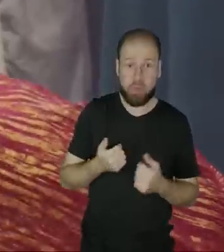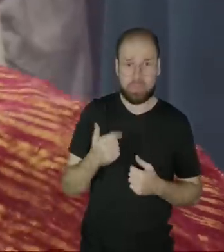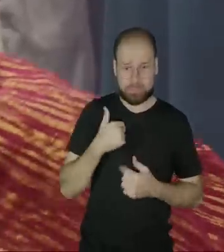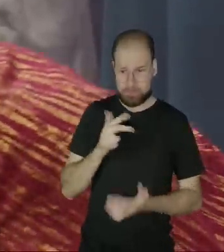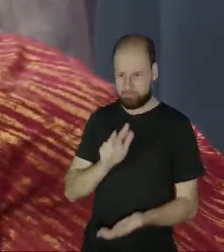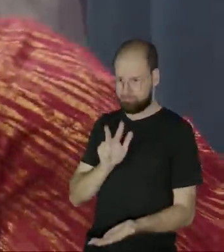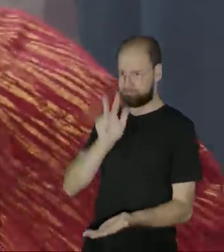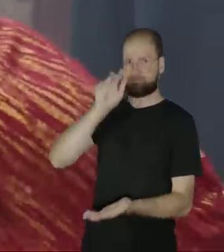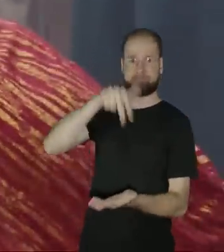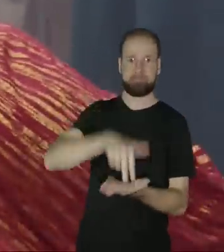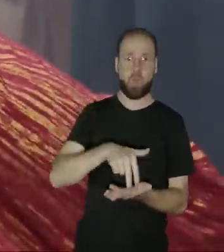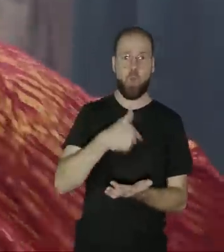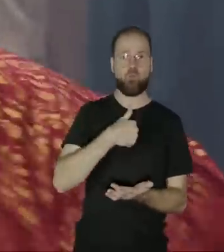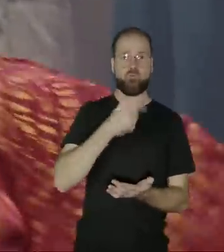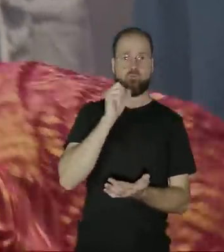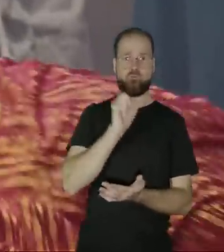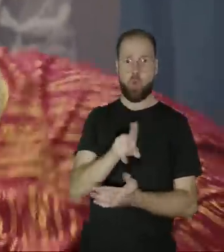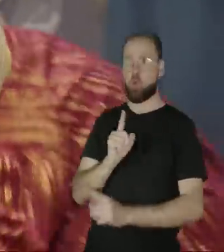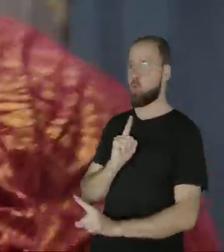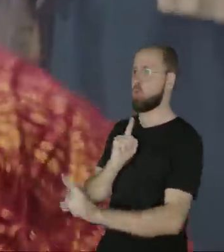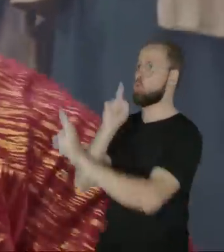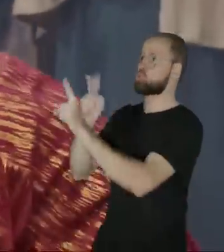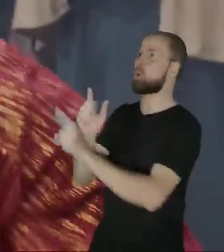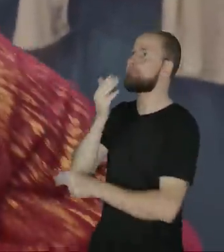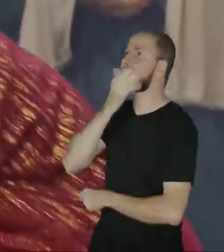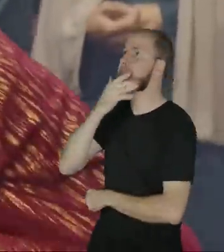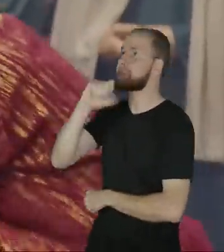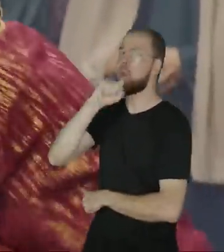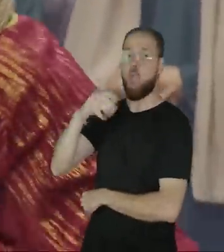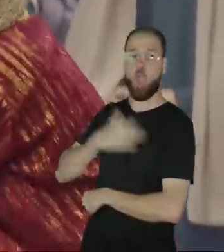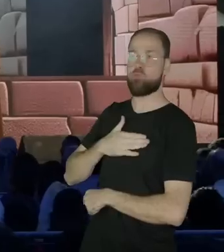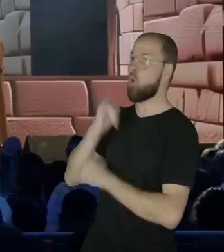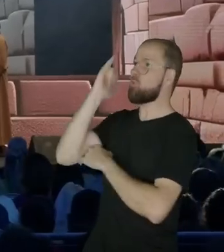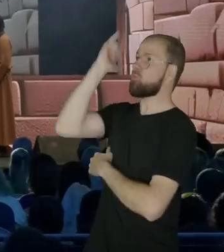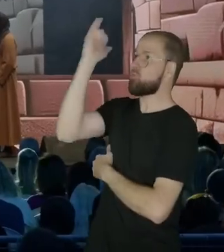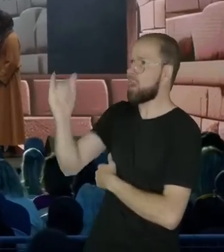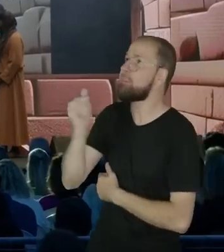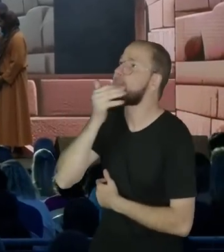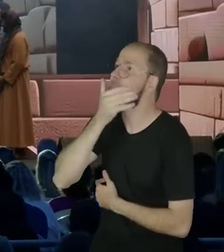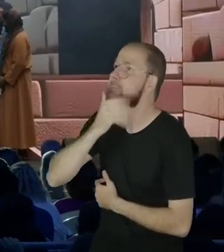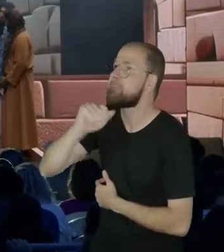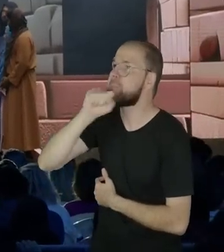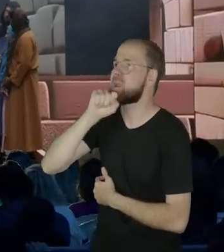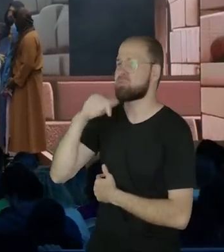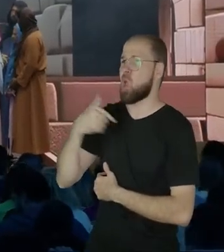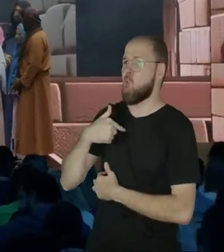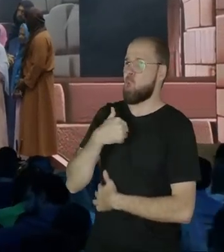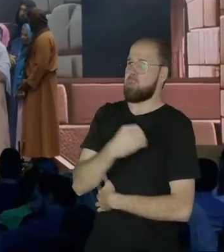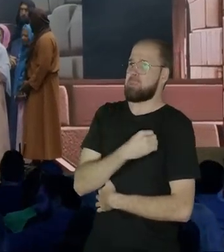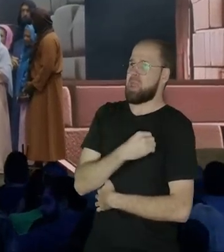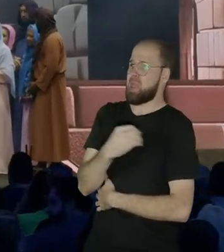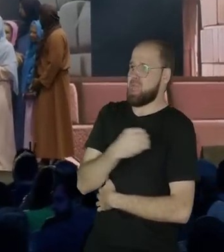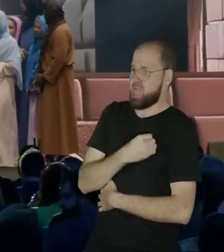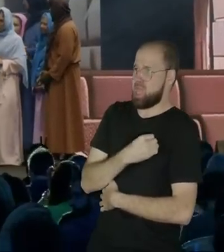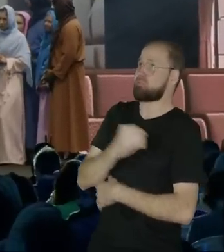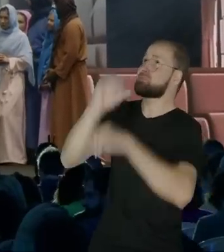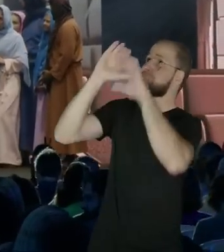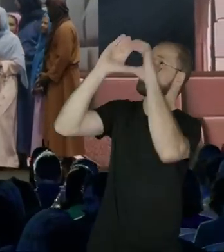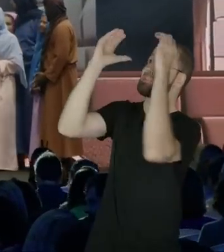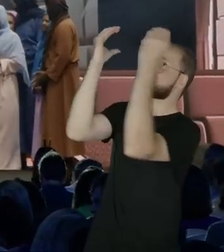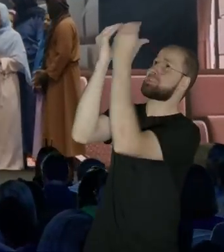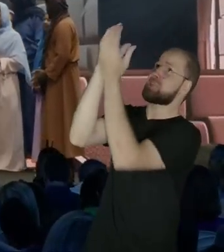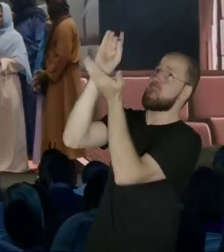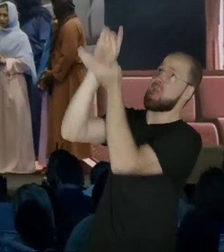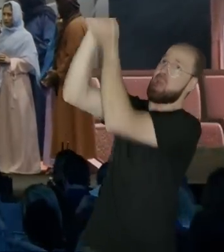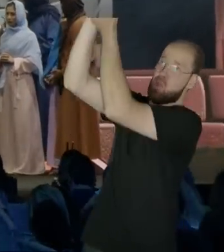ter com meu pai, e vou dizer: Pai, eu pequei. Eu pequei contra o céu, eu